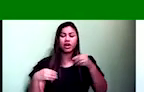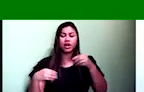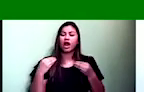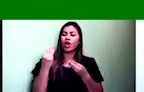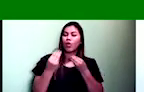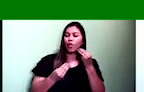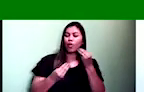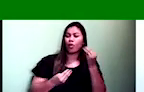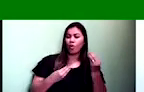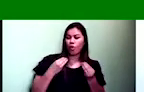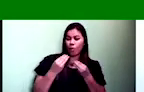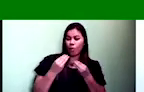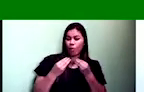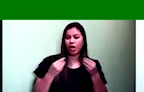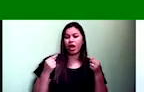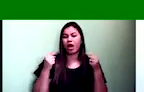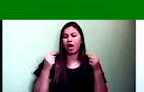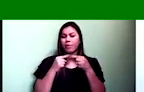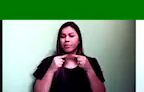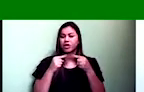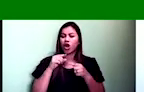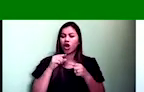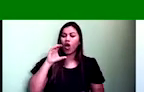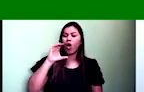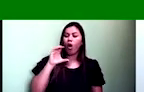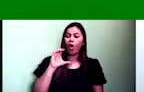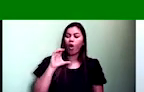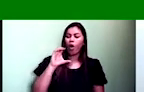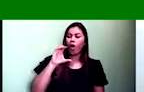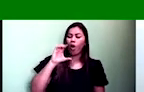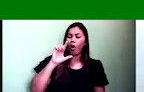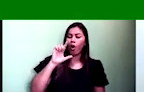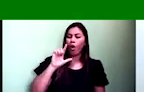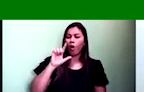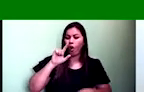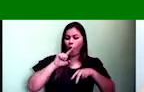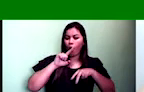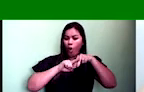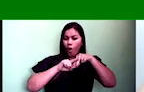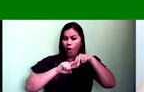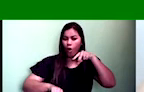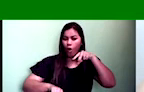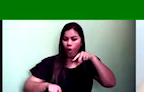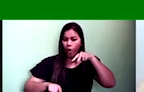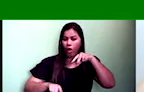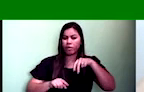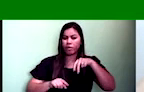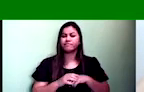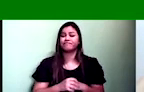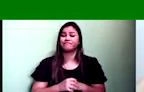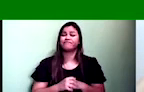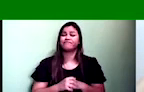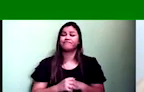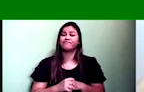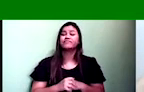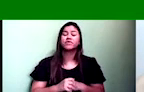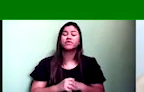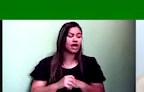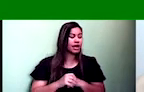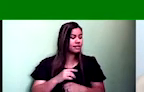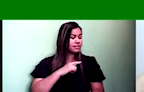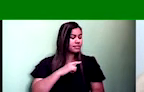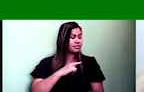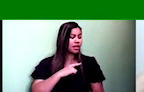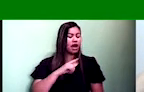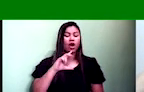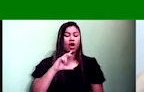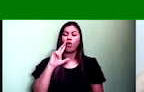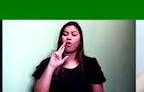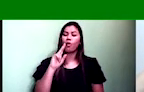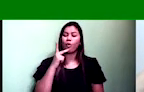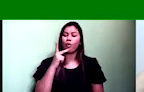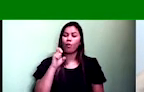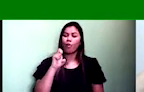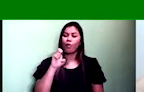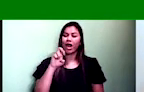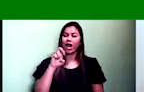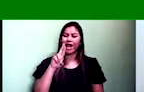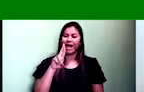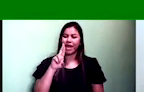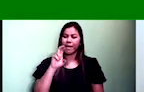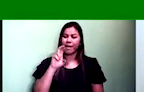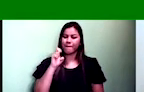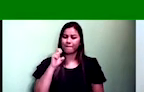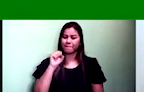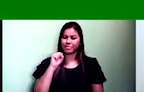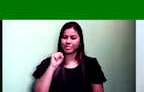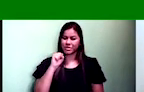causadas por gonococo, pela gonorreia, o herpes simples genital, que não tem nada a ver com